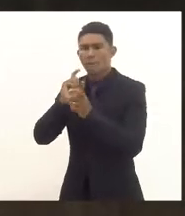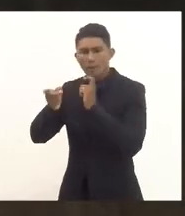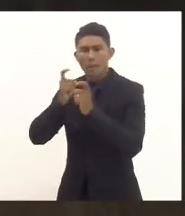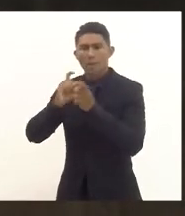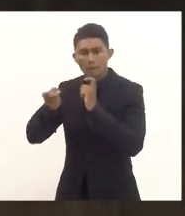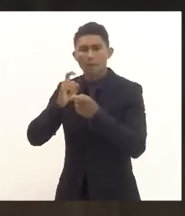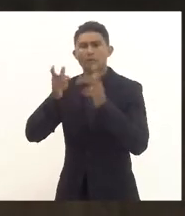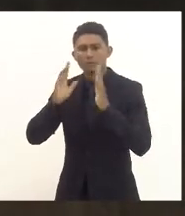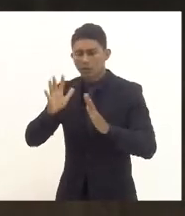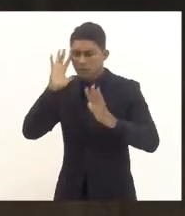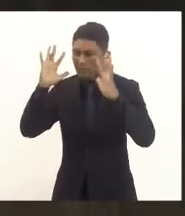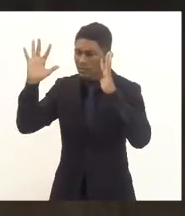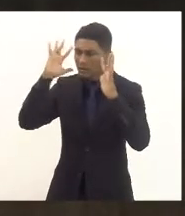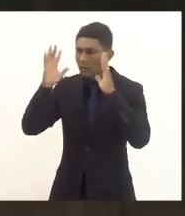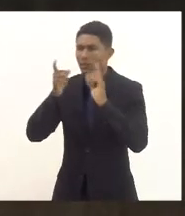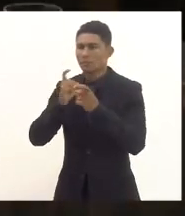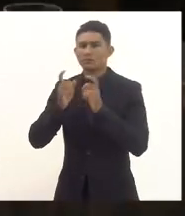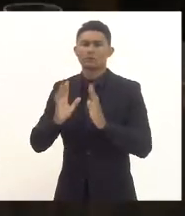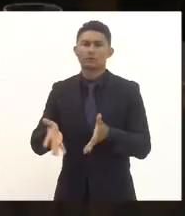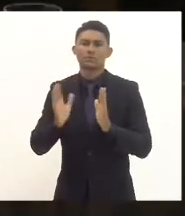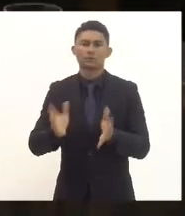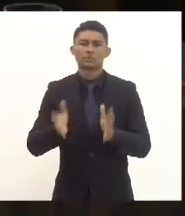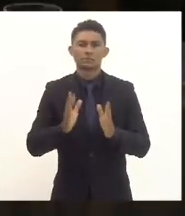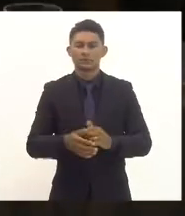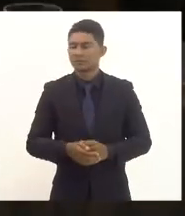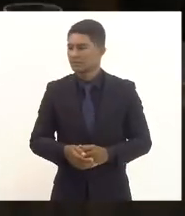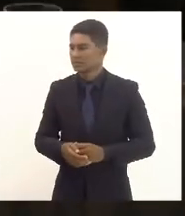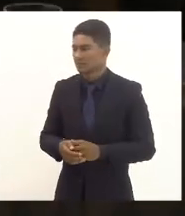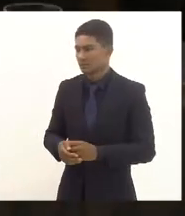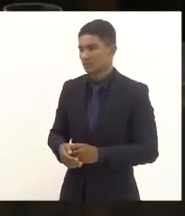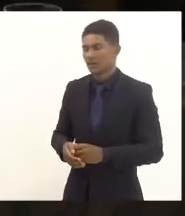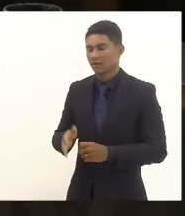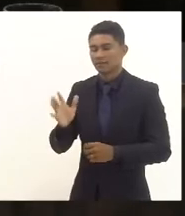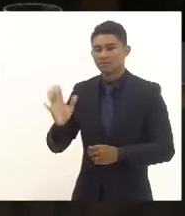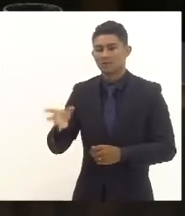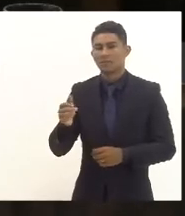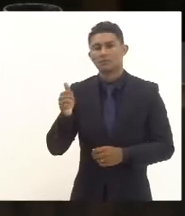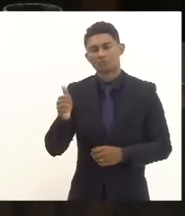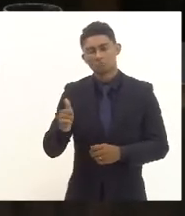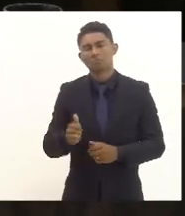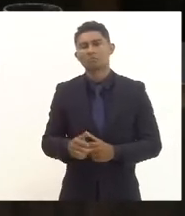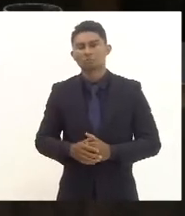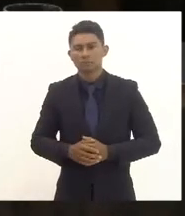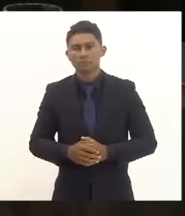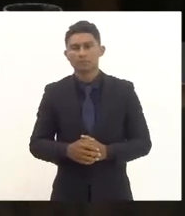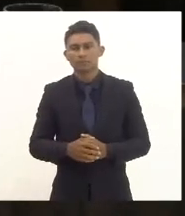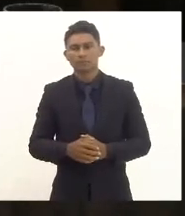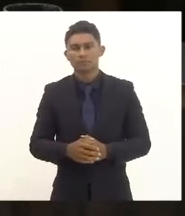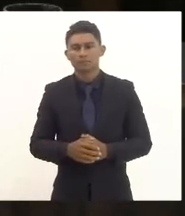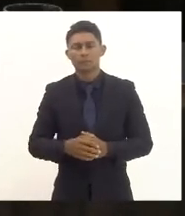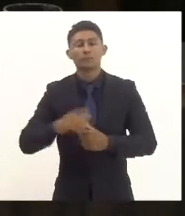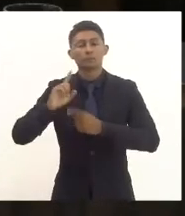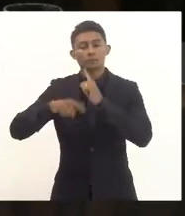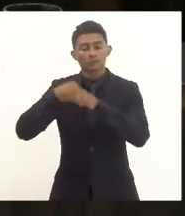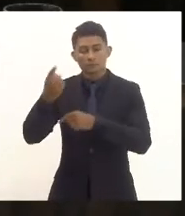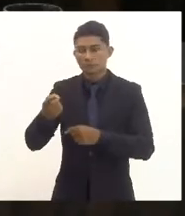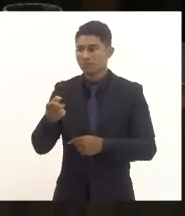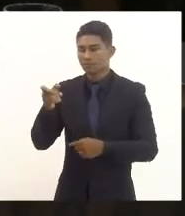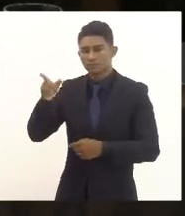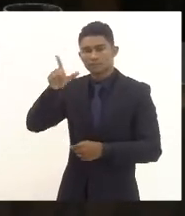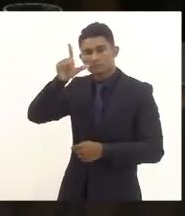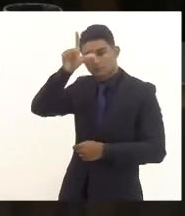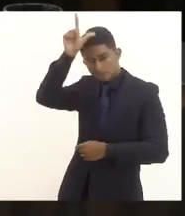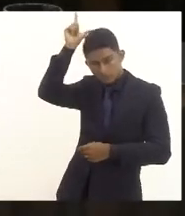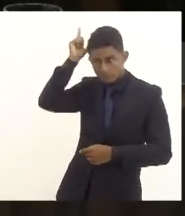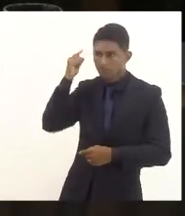foram pensadas na saída literalmente eu queria depois que o Deputado Luiz